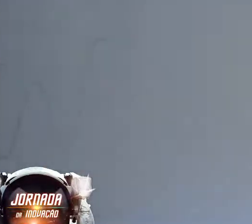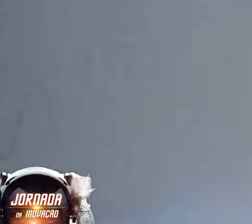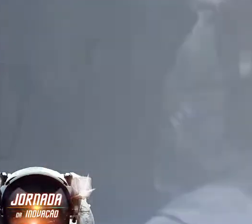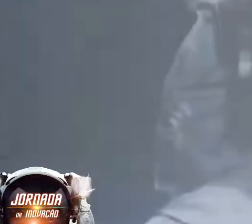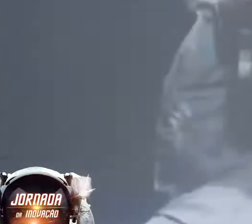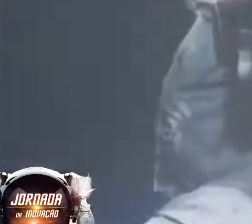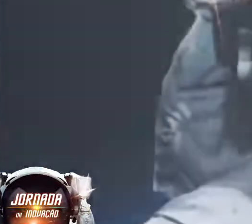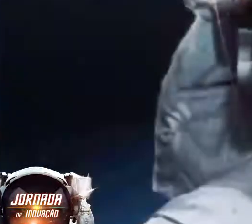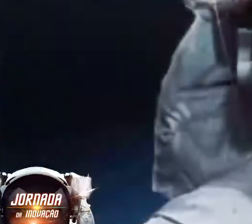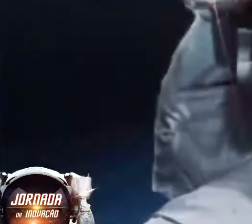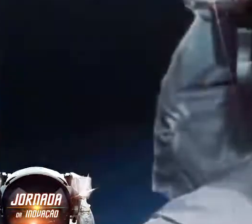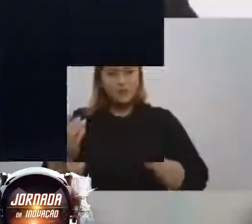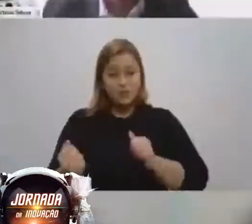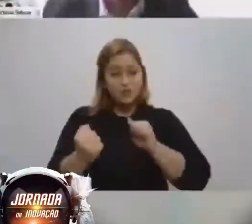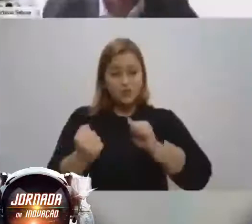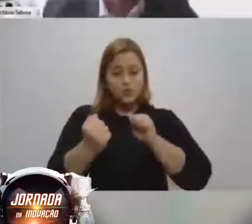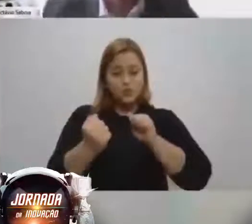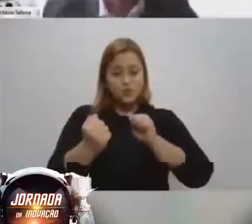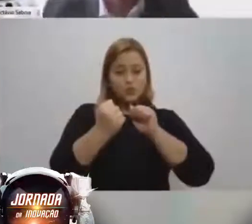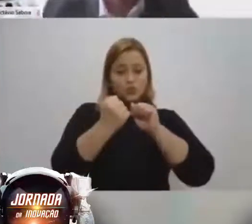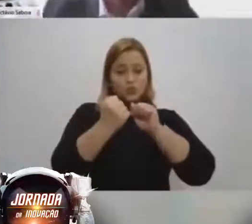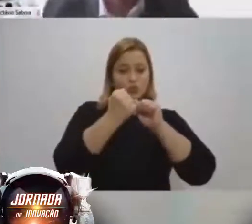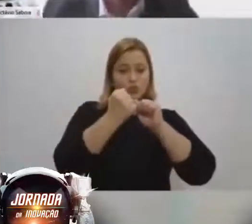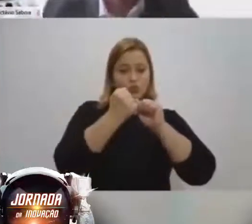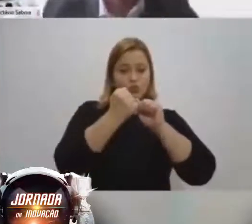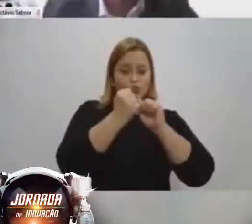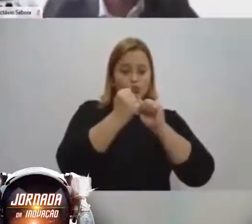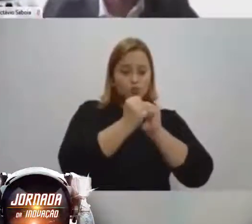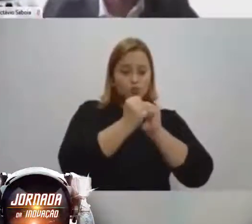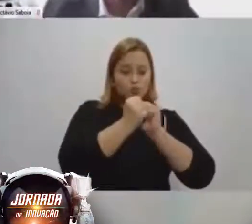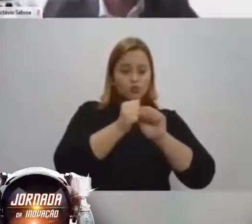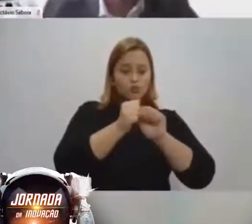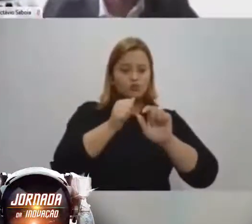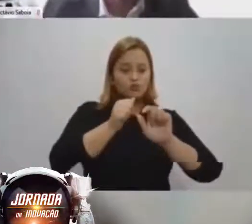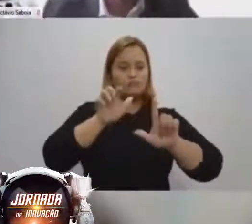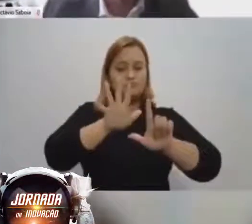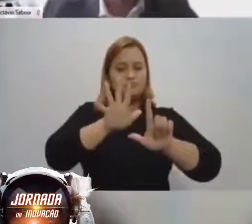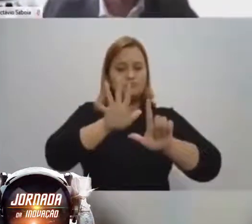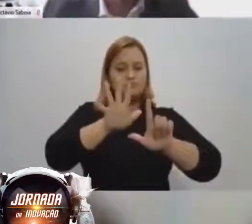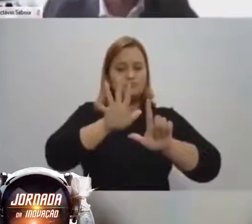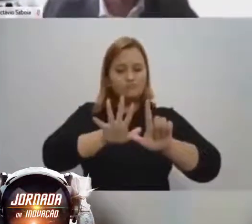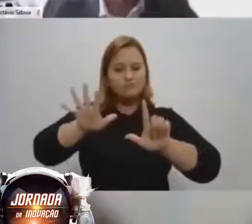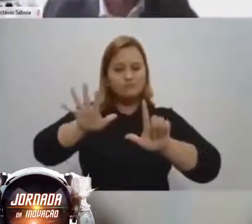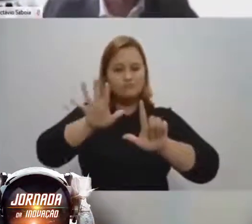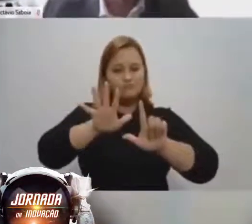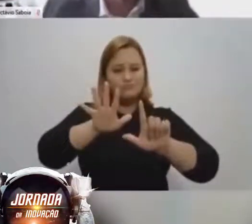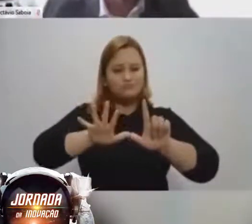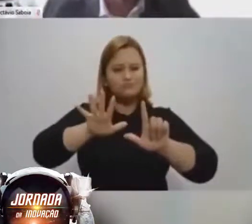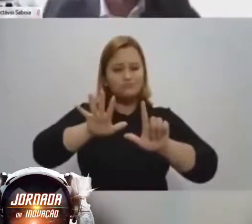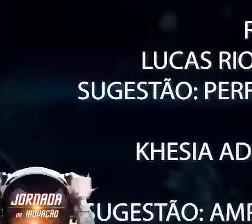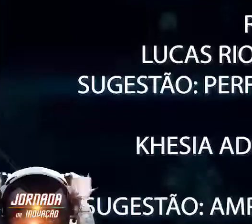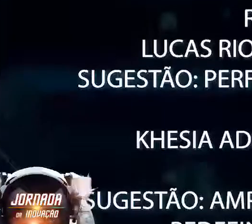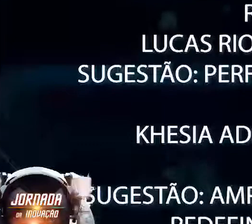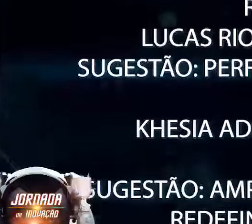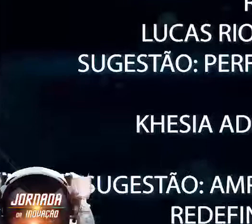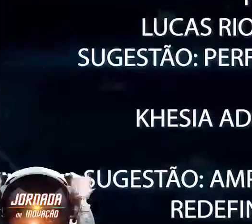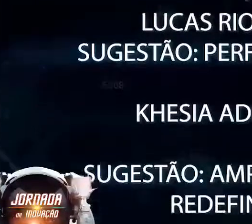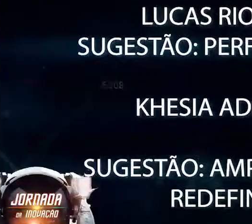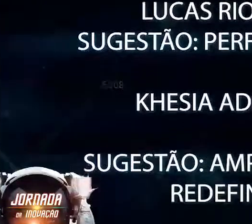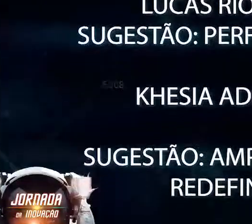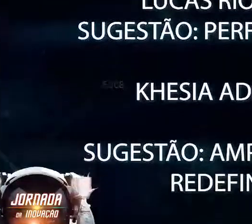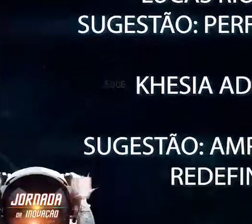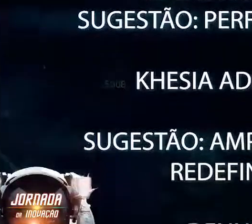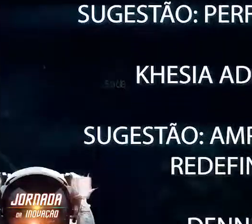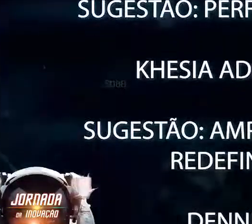As melhores sugestões foram premiadas nas categorias técnica e júri popular. O último